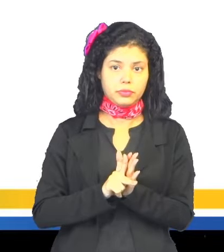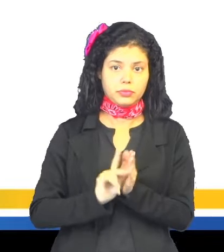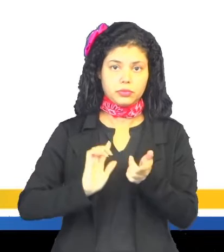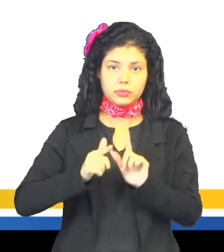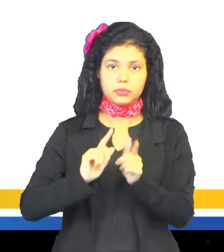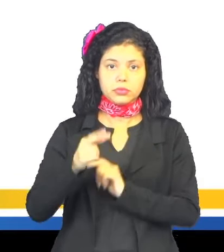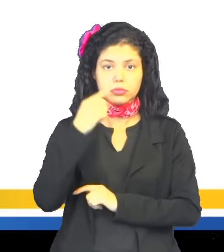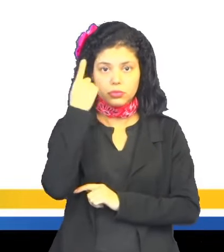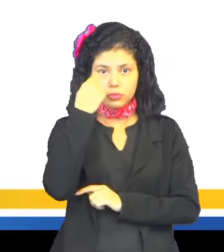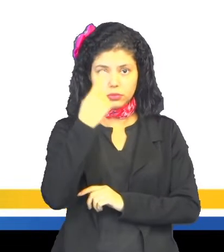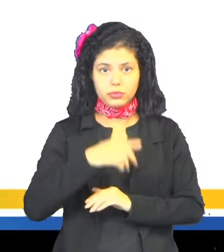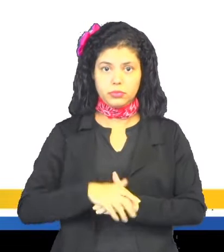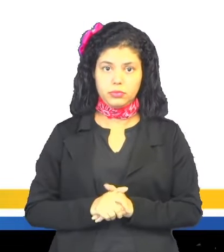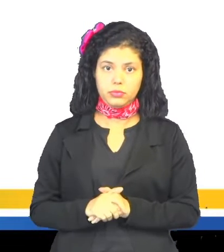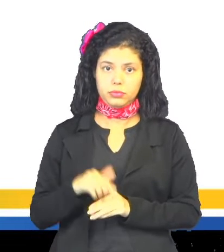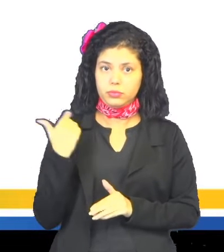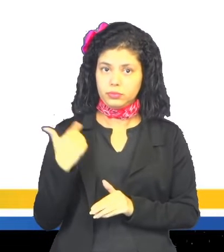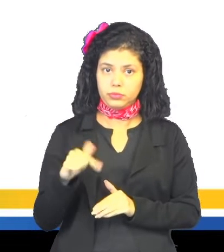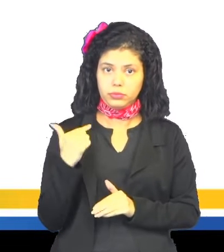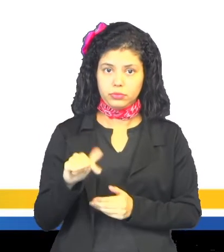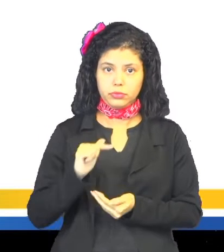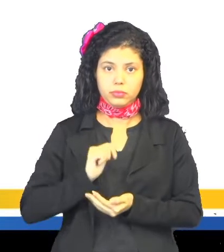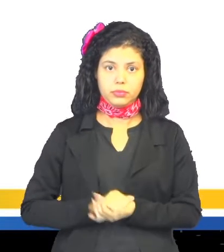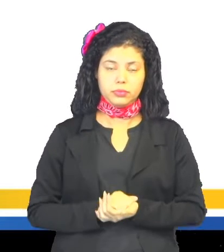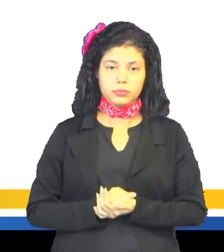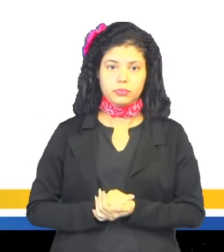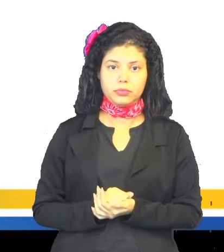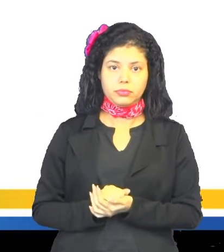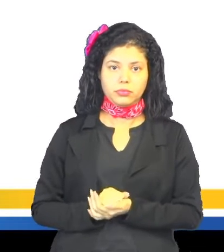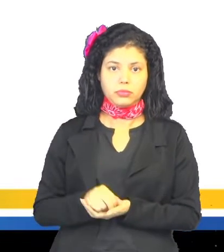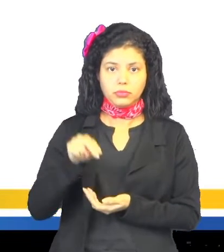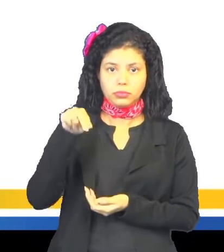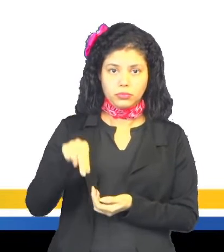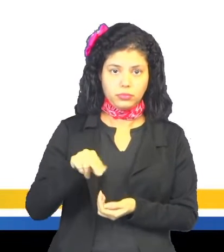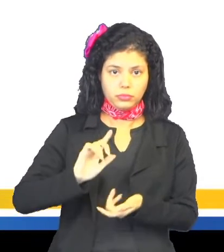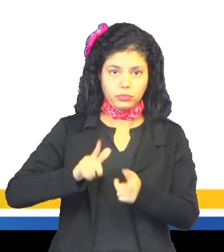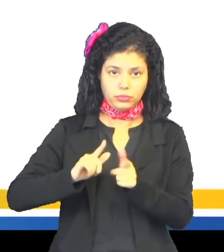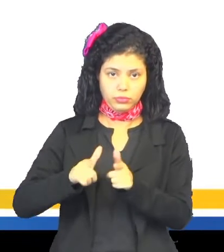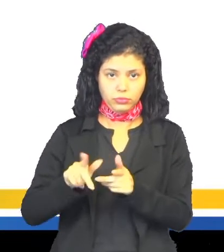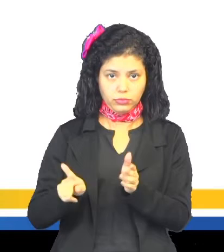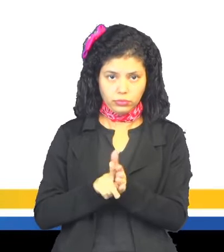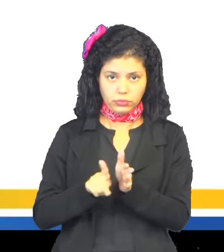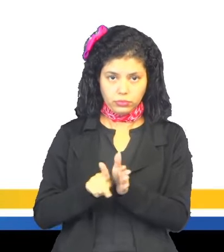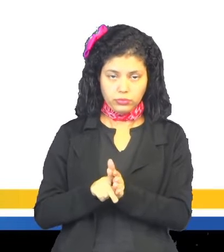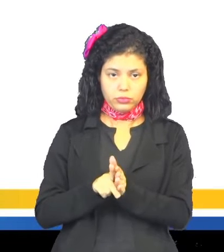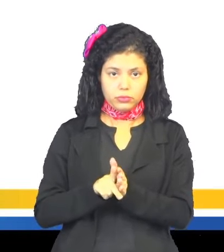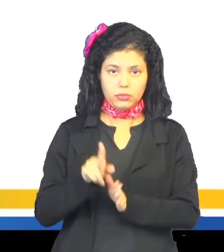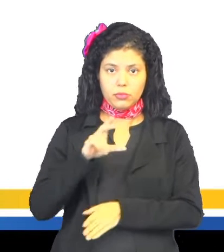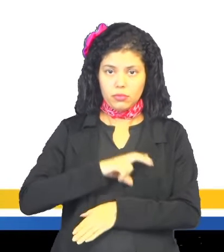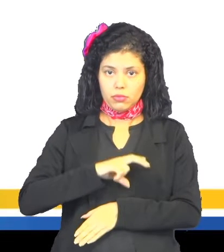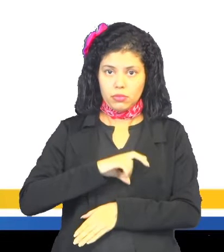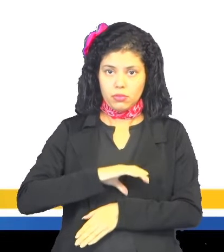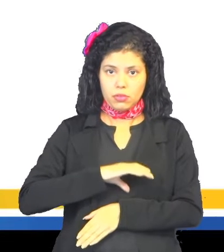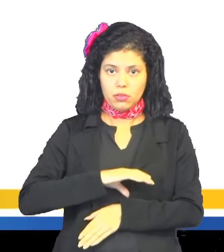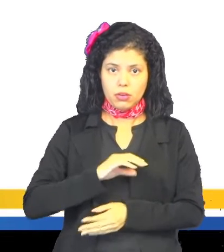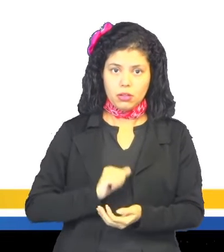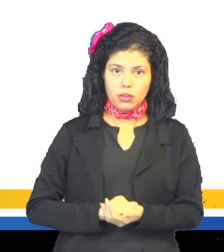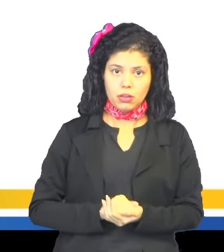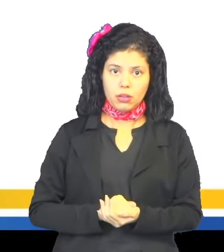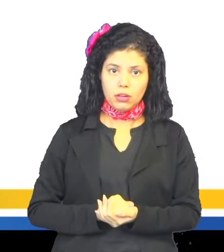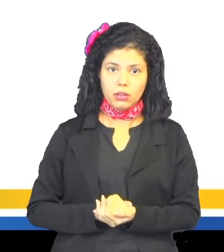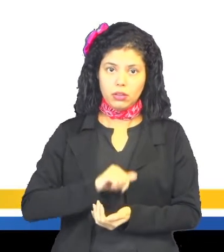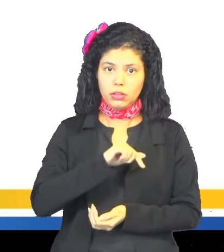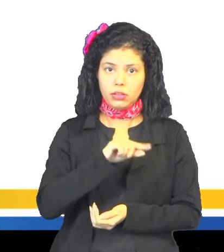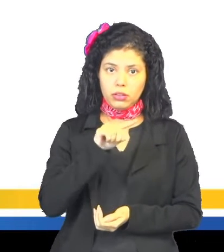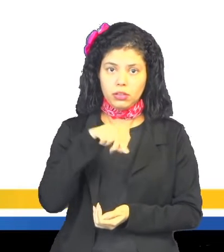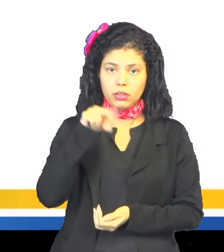língua da língua espanhola tá ela não existe na língua portuguesa Então ela é uma letra né Tem gente tem aluno que eu chamo de n com til em